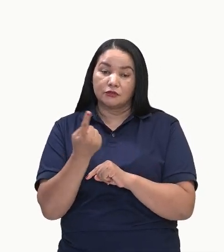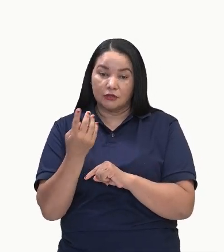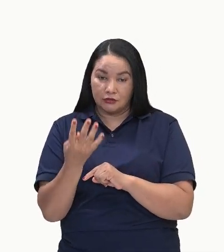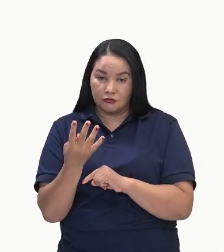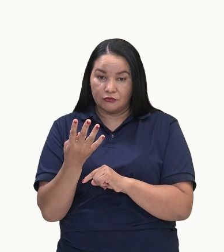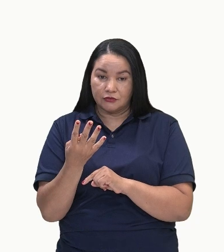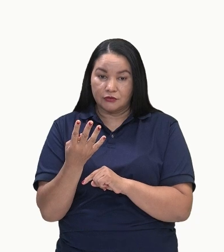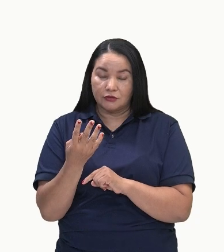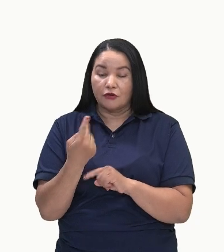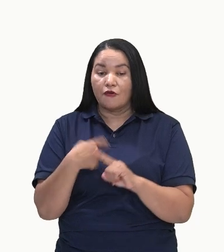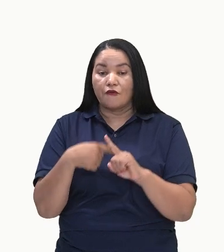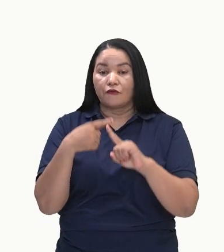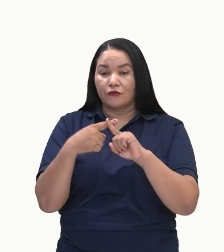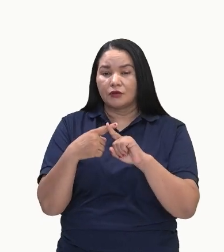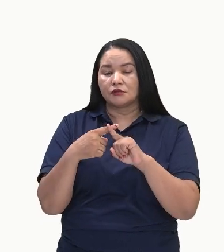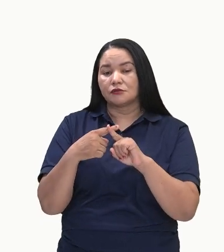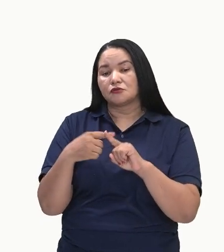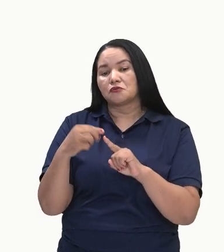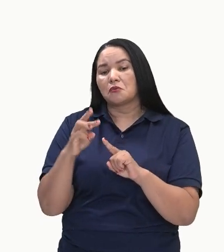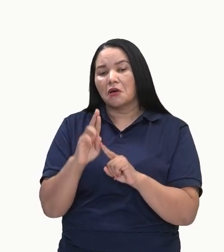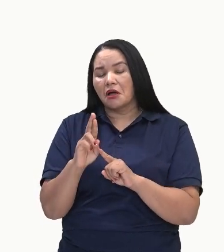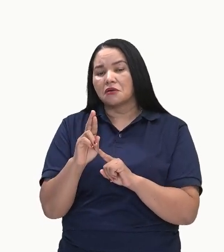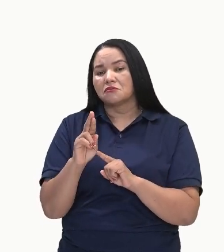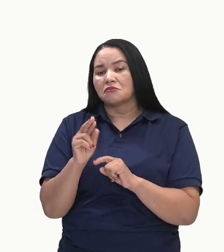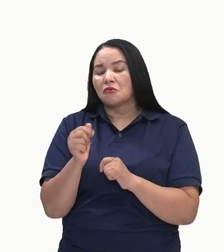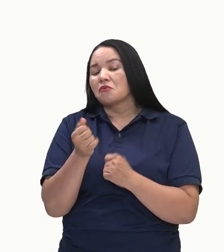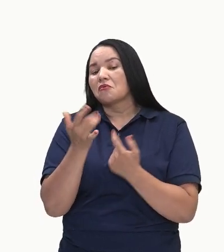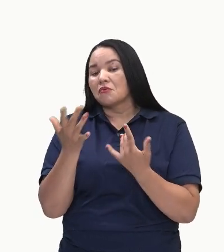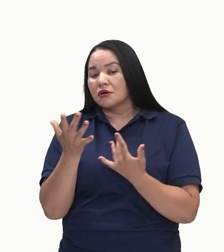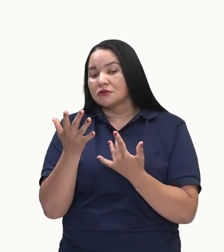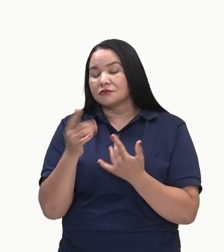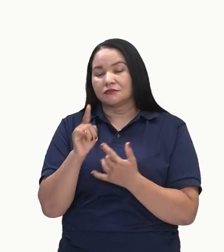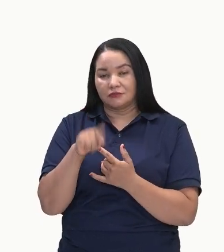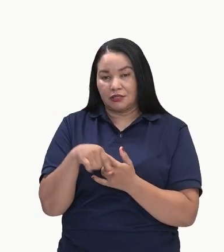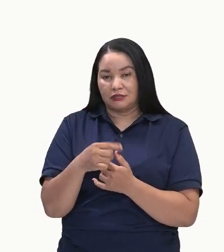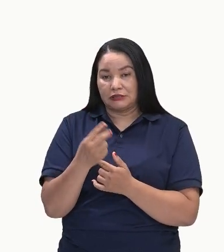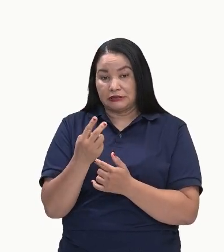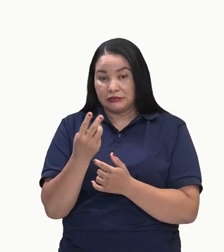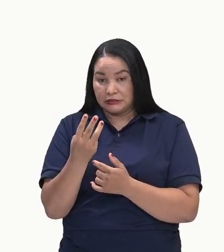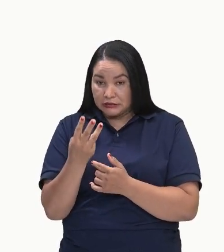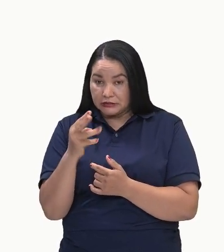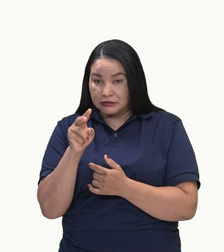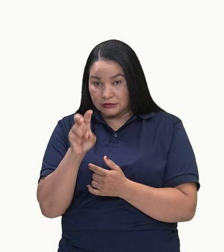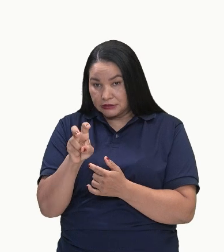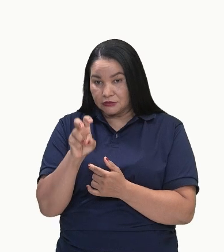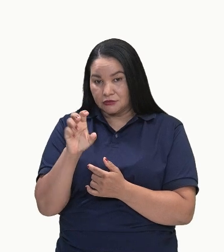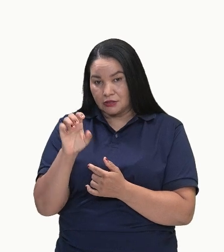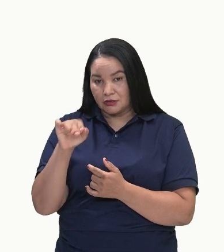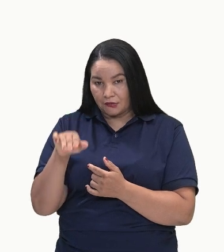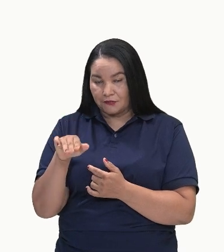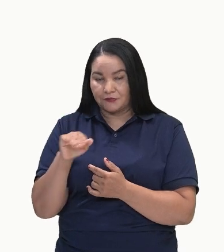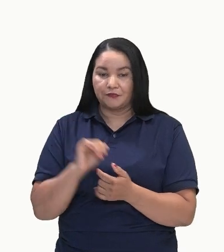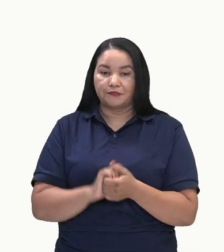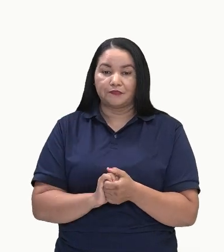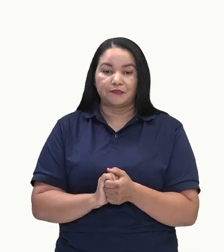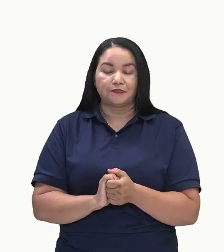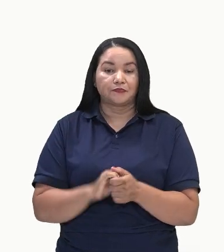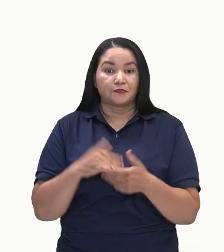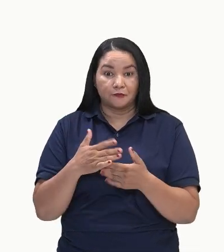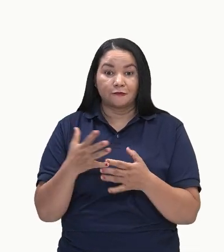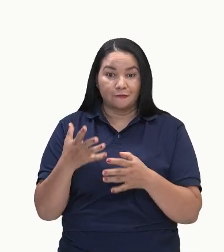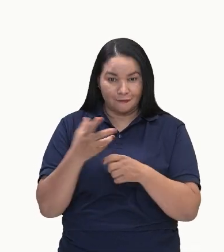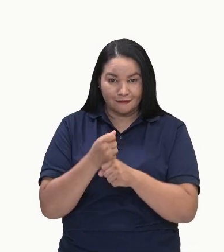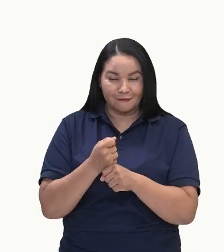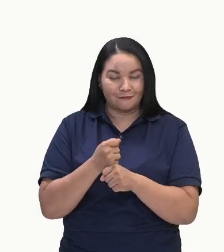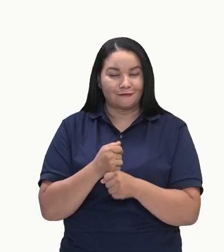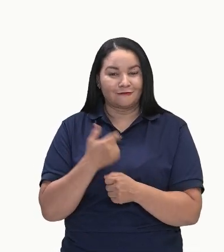3,14 vezes o raio. Mas quanto é o raio? 35 centímetros. E aí não vamos fazer cálculo, tá,